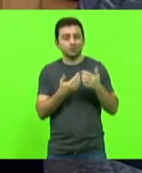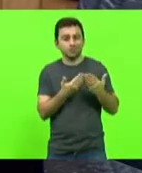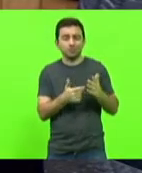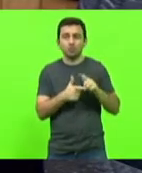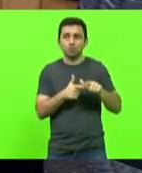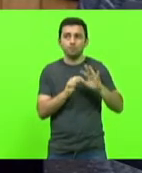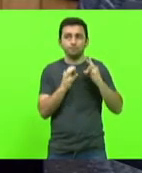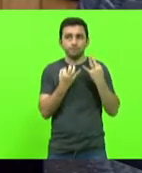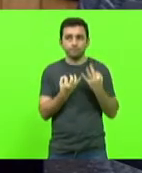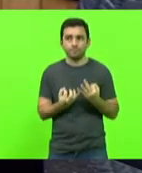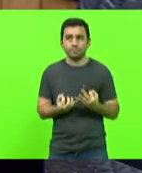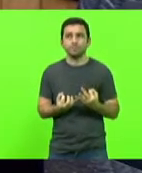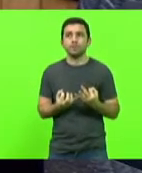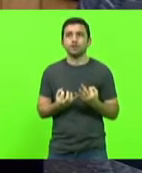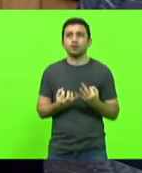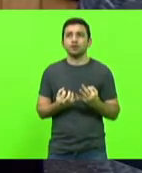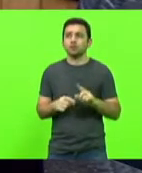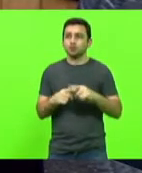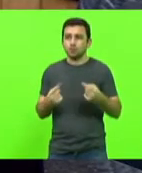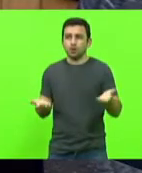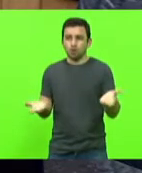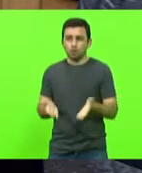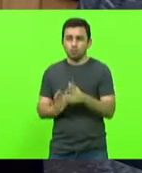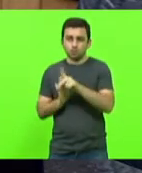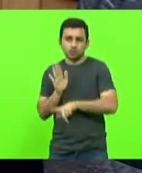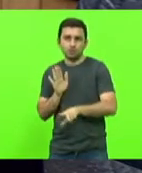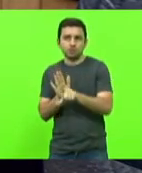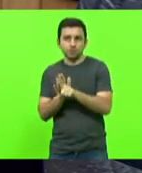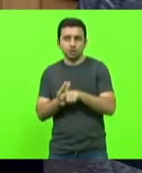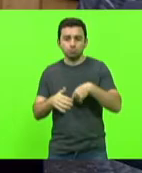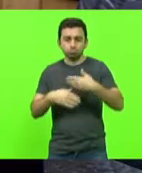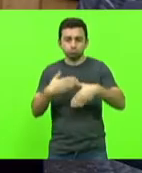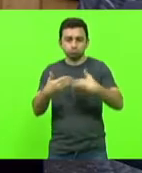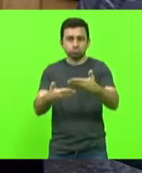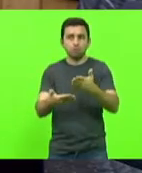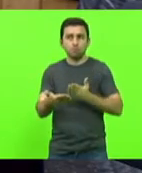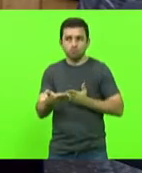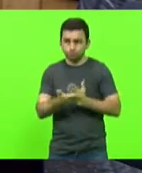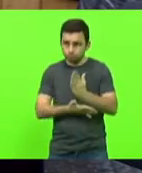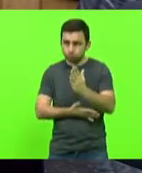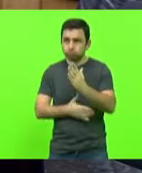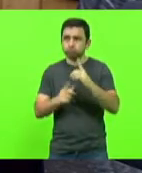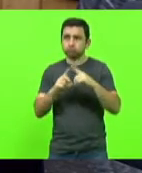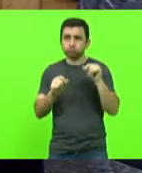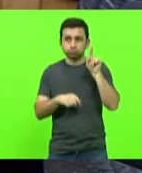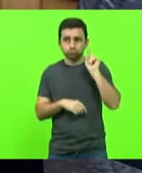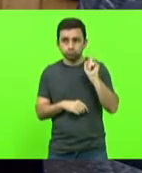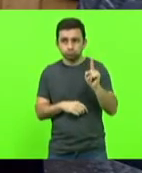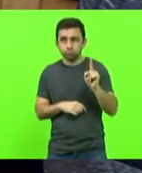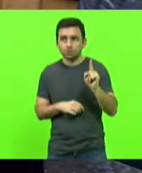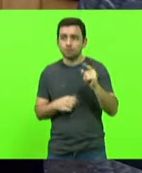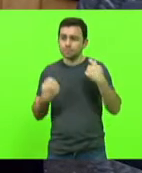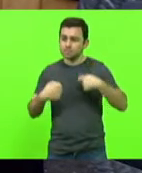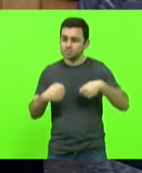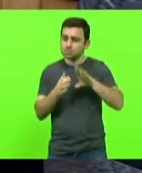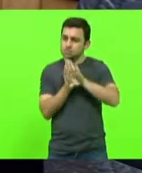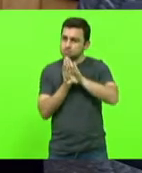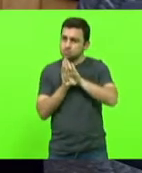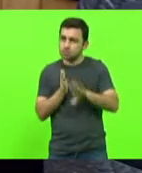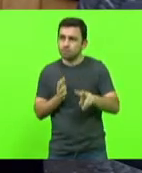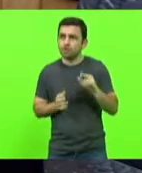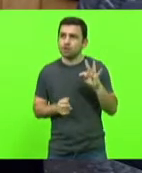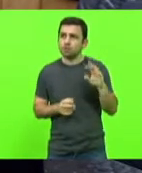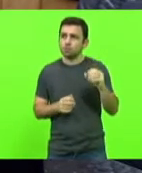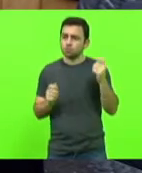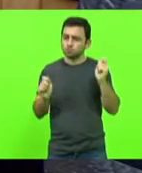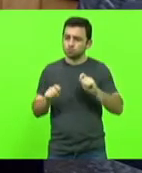Então, esse projeto de lei que foi encaminhado e aprovado pelo Congresso, nós precisamos derrubar esse veto para que possa ser